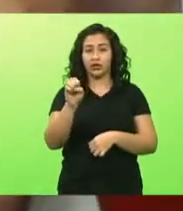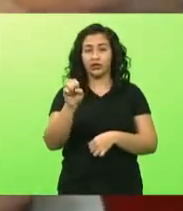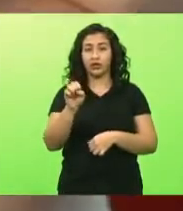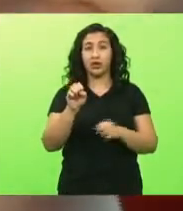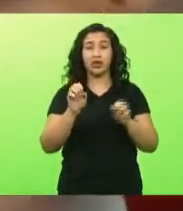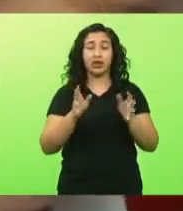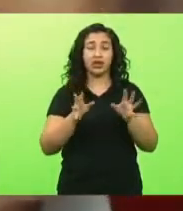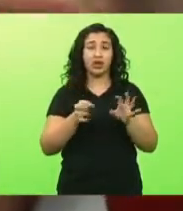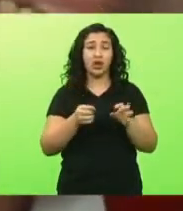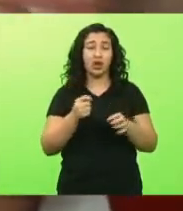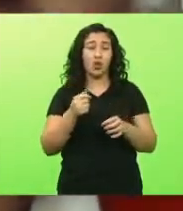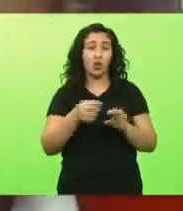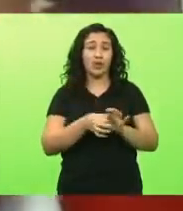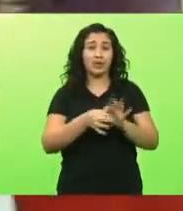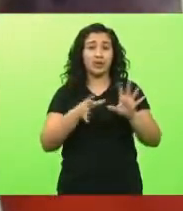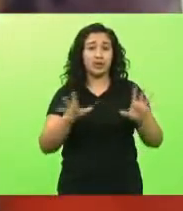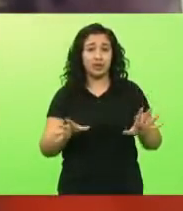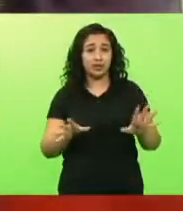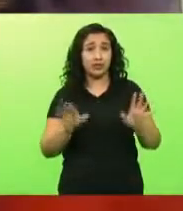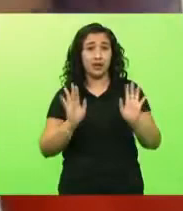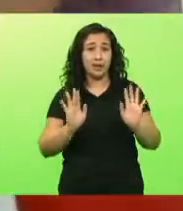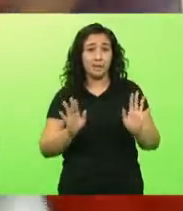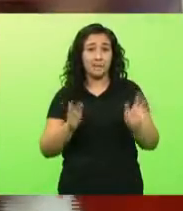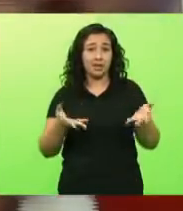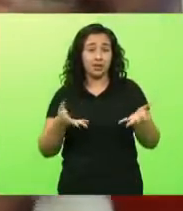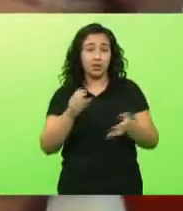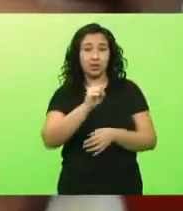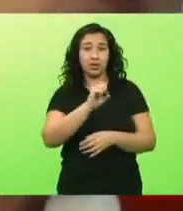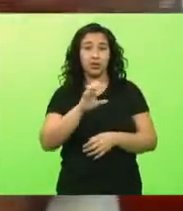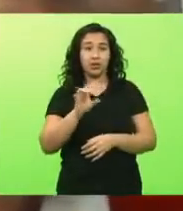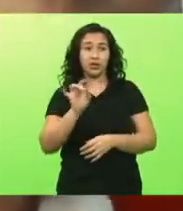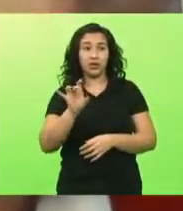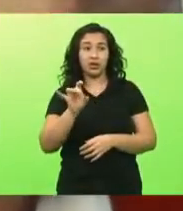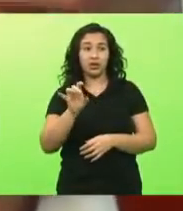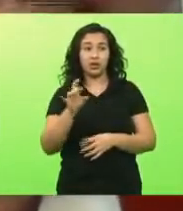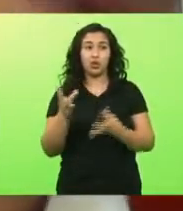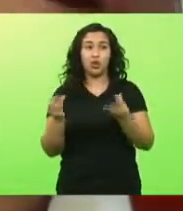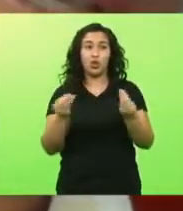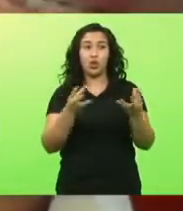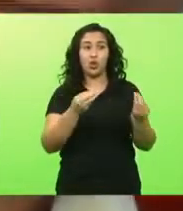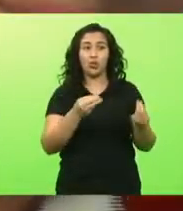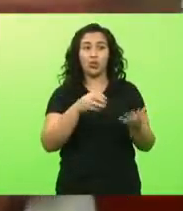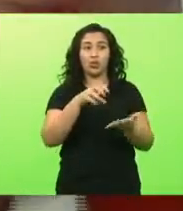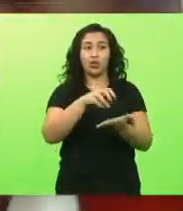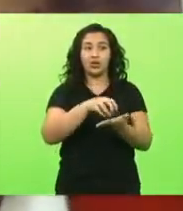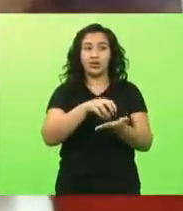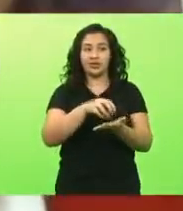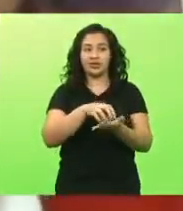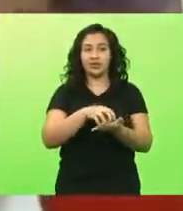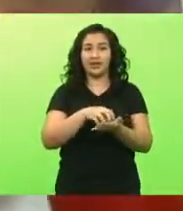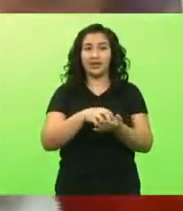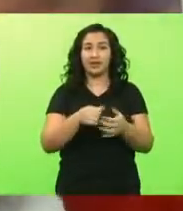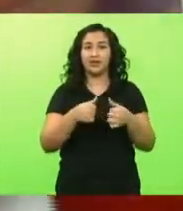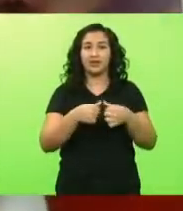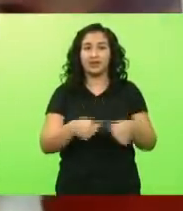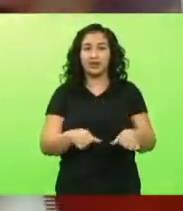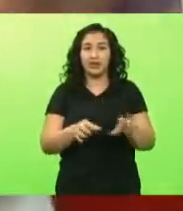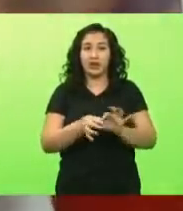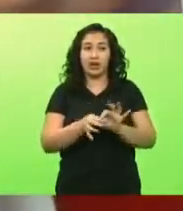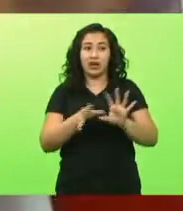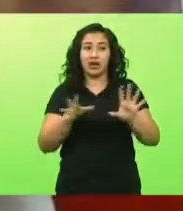ficou por Santa Catarina. Sei que muitas e muitas cidades vão se colocar à disposição. Será uma